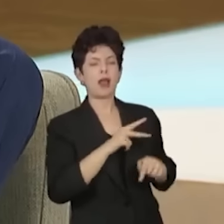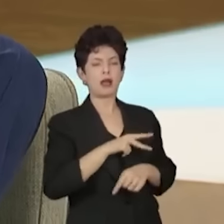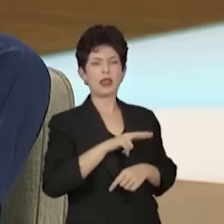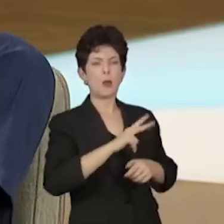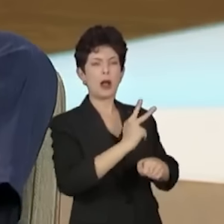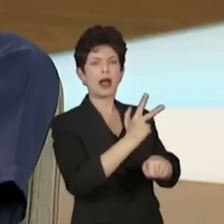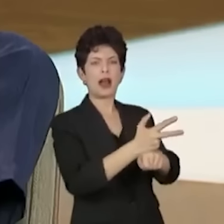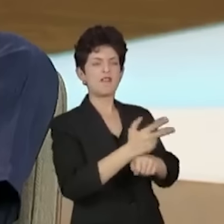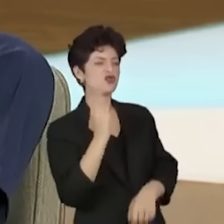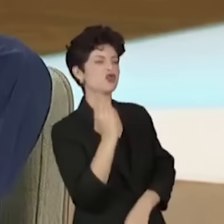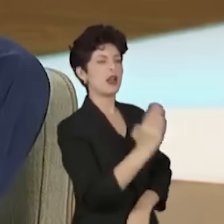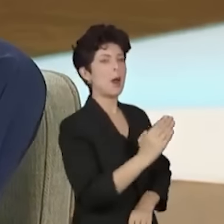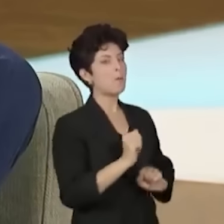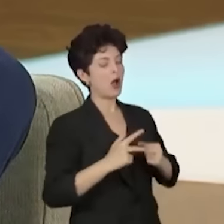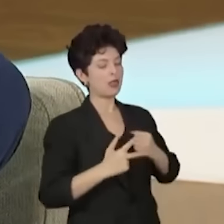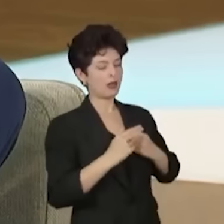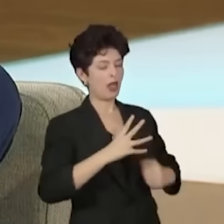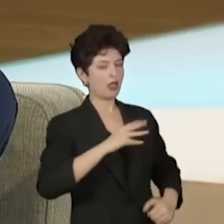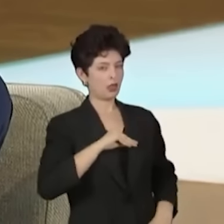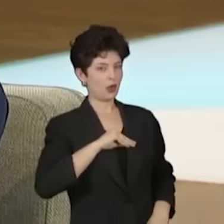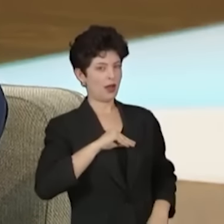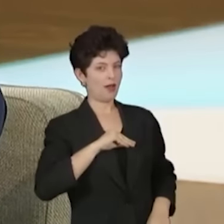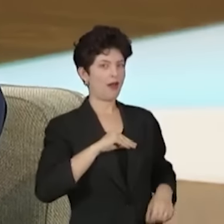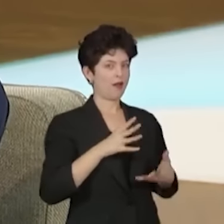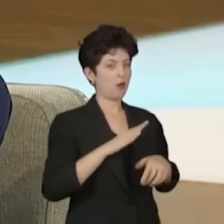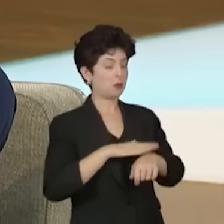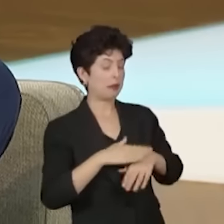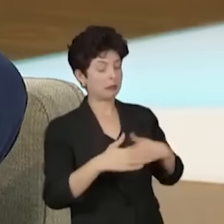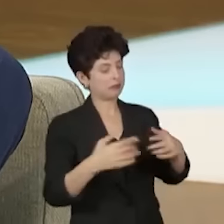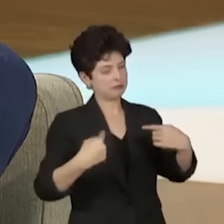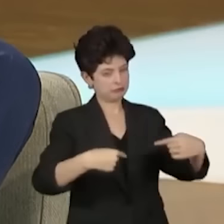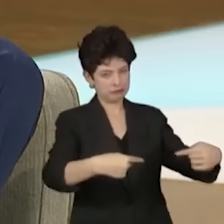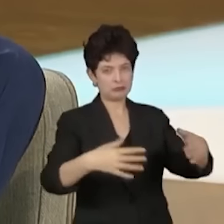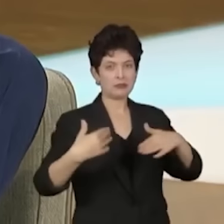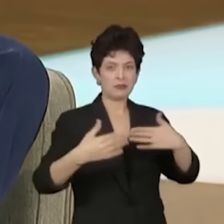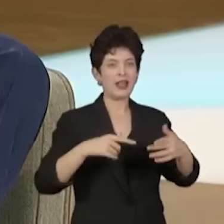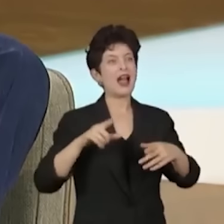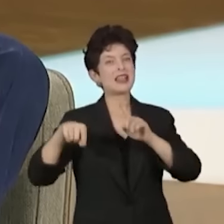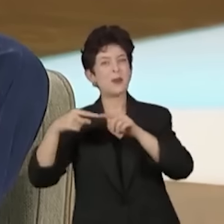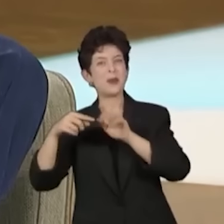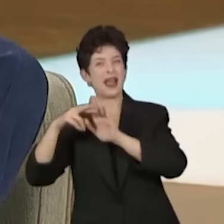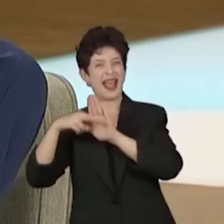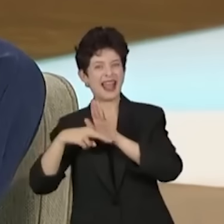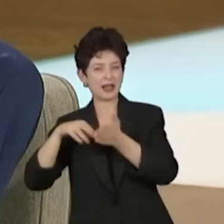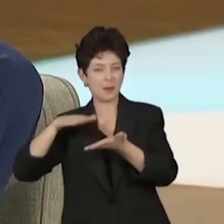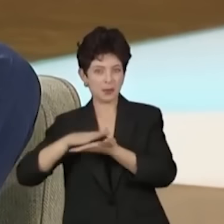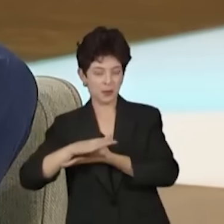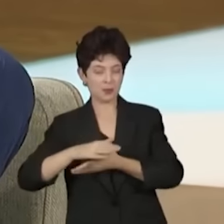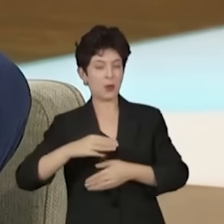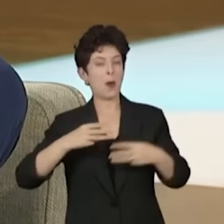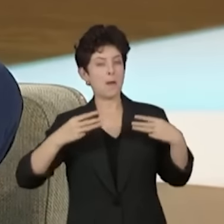de gravação ininterrupta não se gravaria pelo tempo certo no nesse meio de caminho saiu uma diretriz do